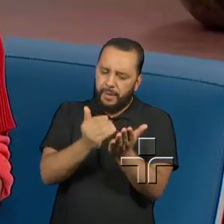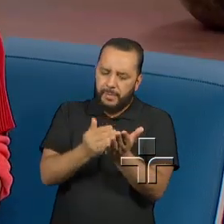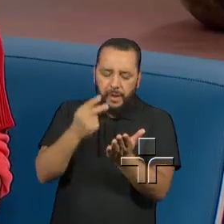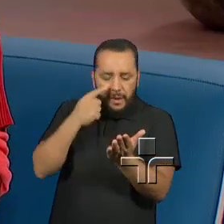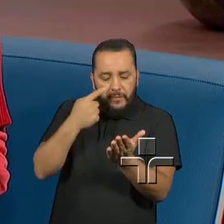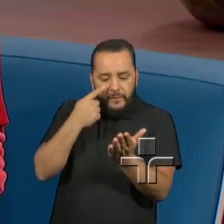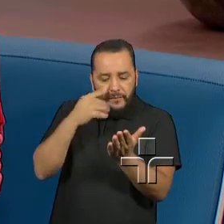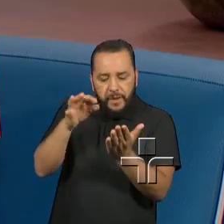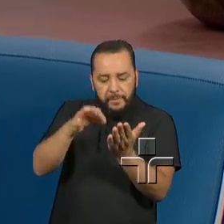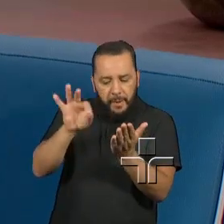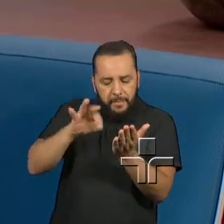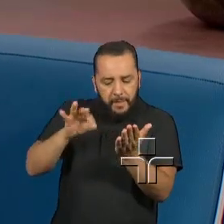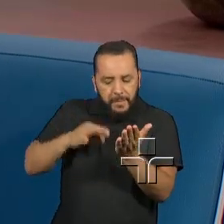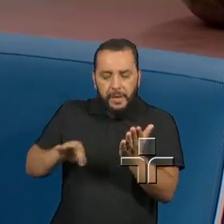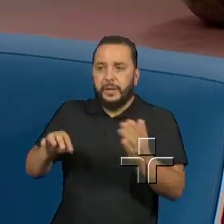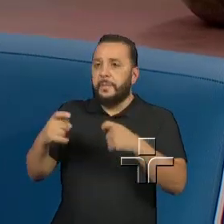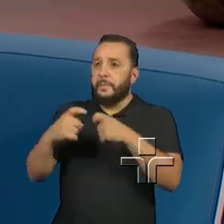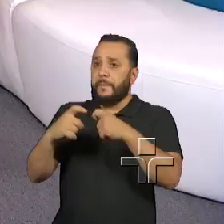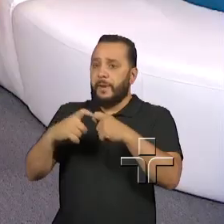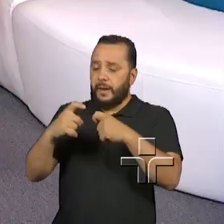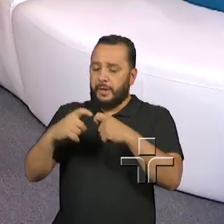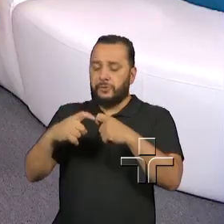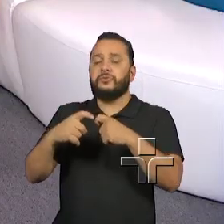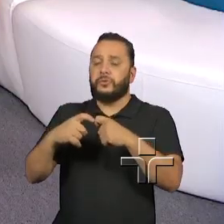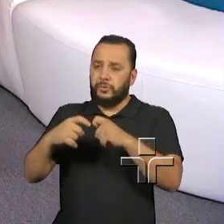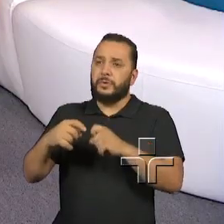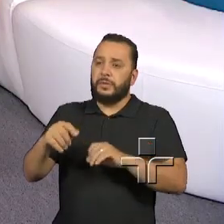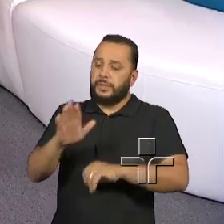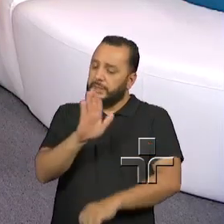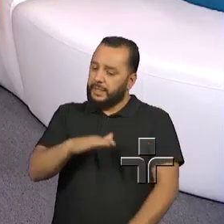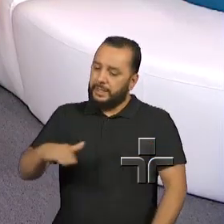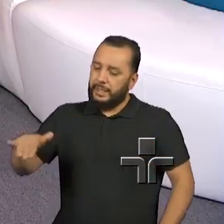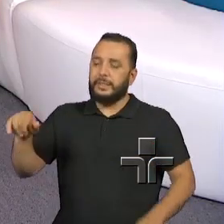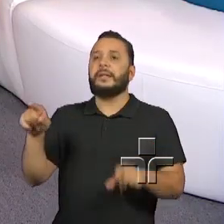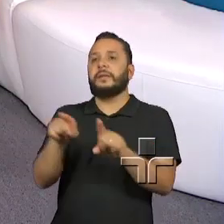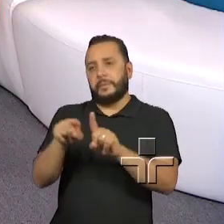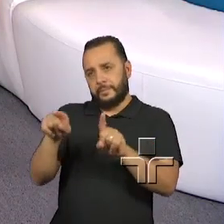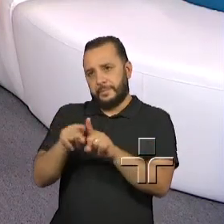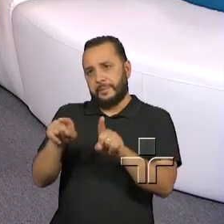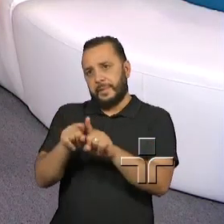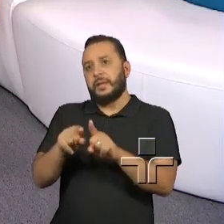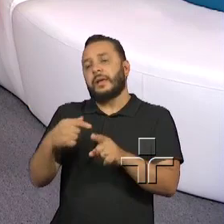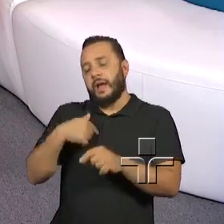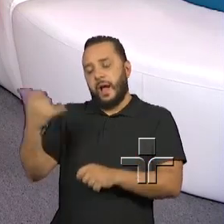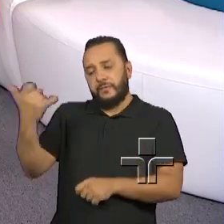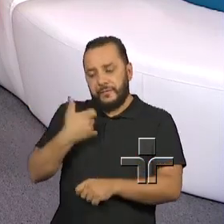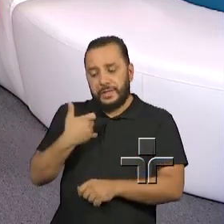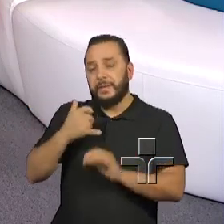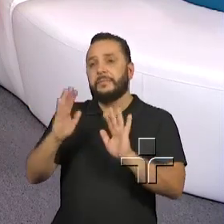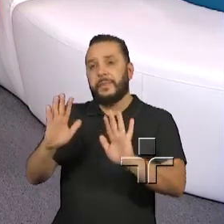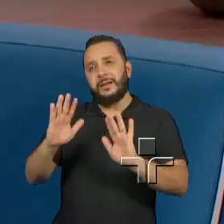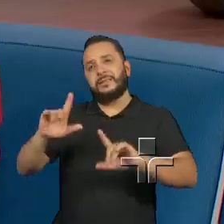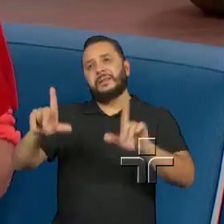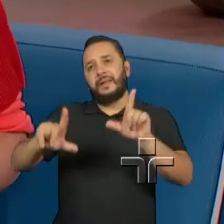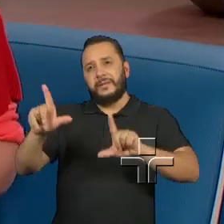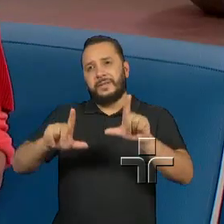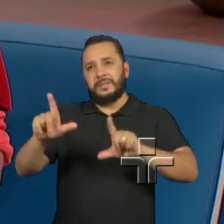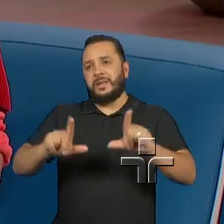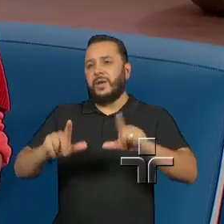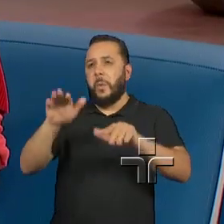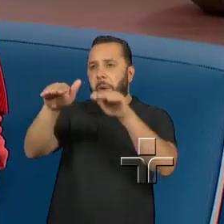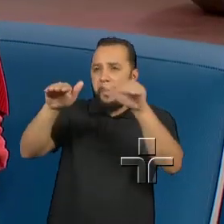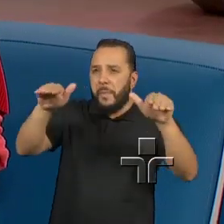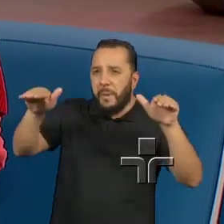também fica pontuando, né, quando tem uma vacina, mas essas campanhas, elas são um alerta